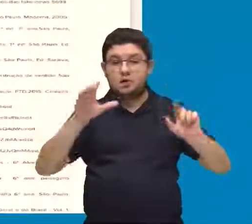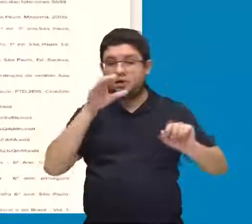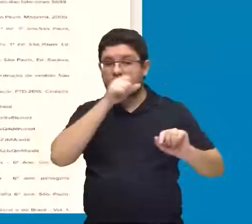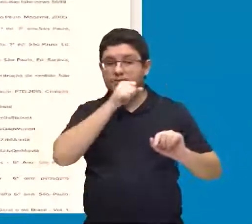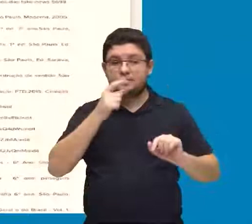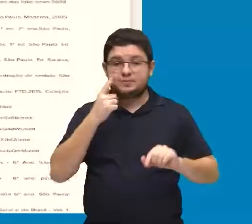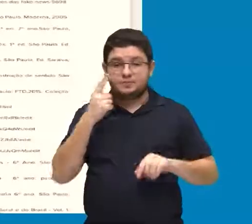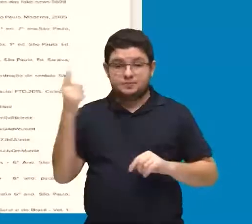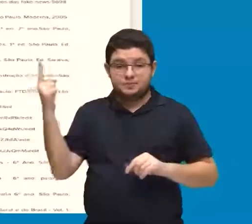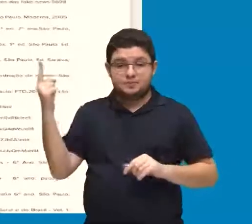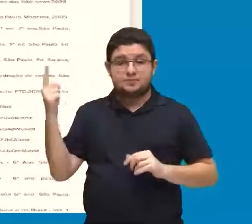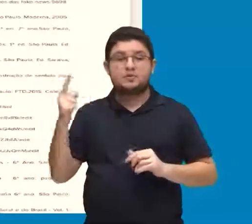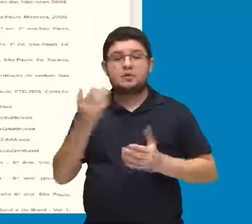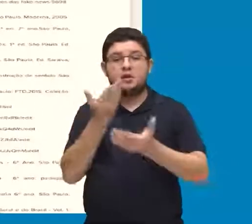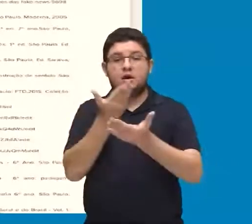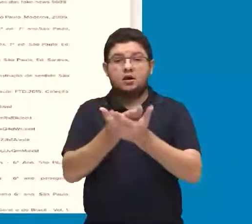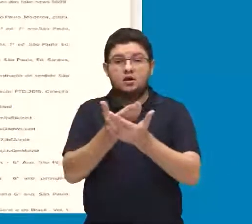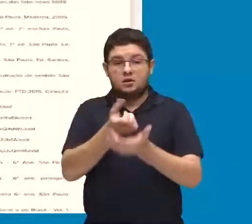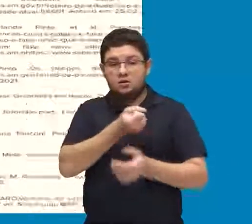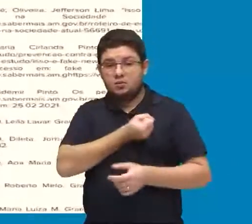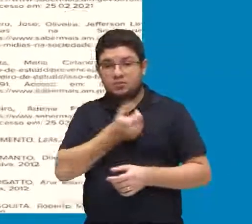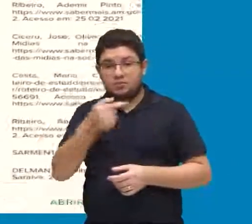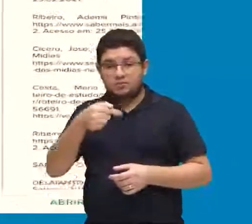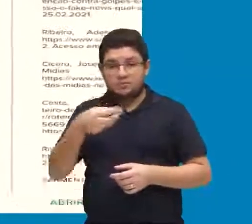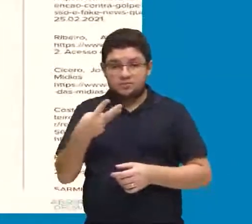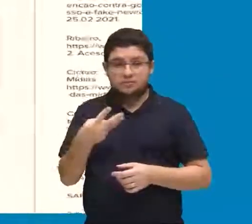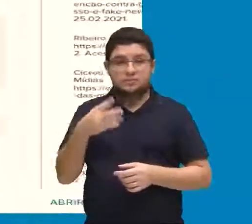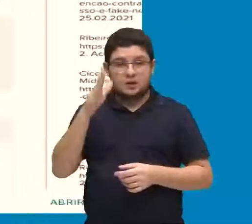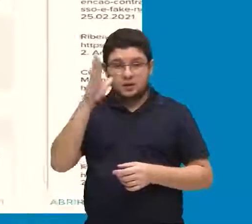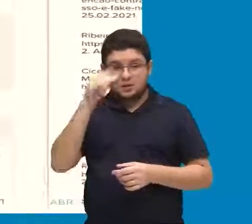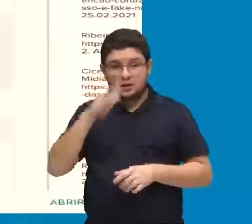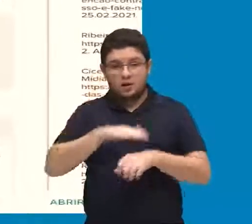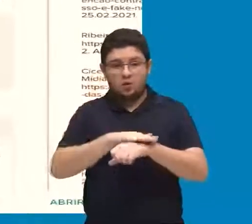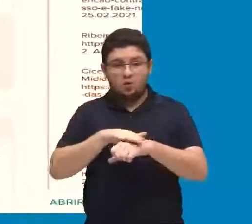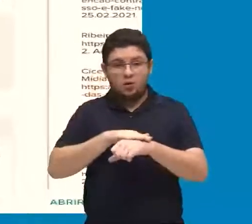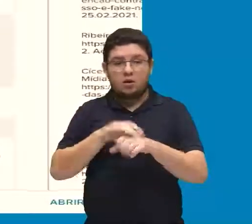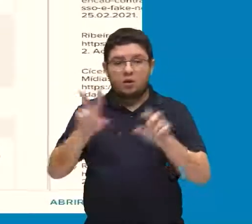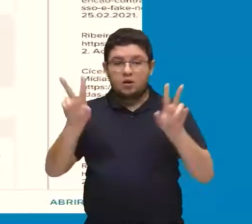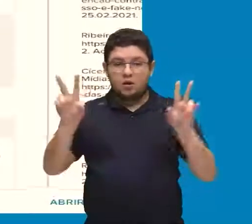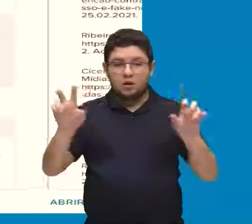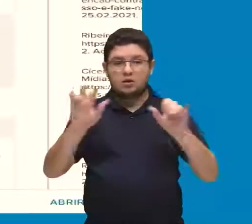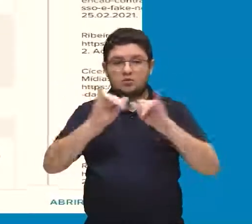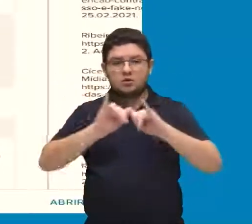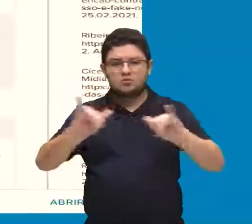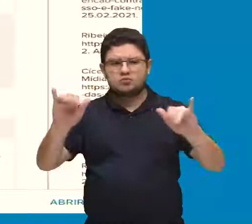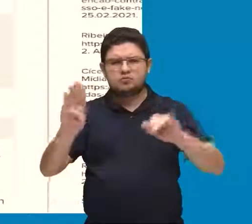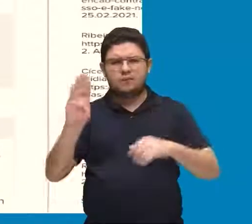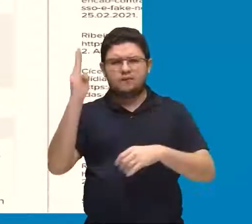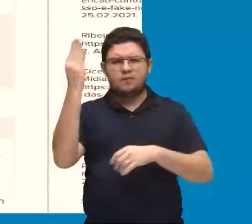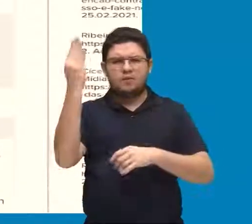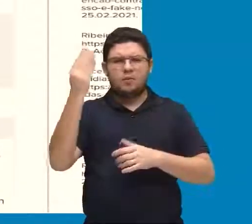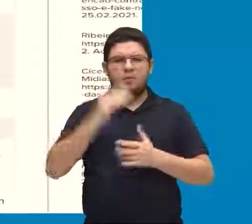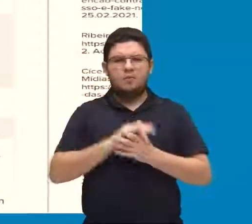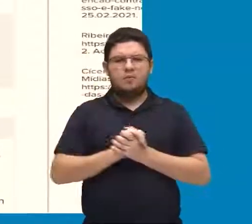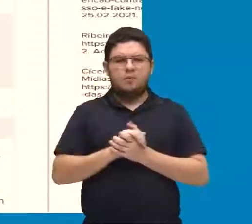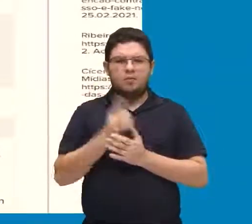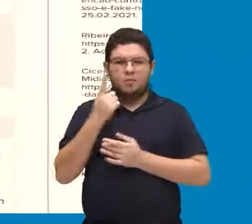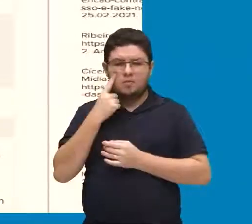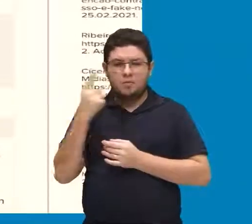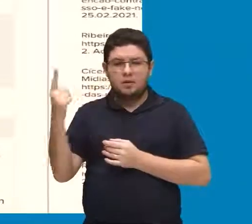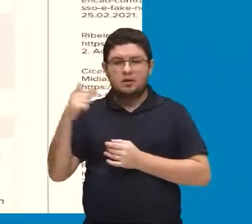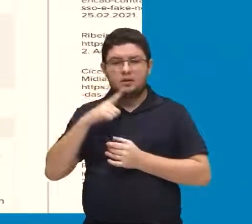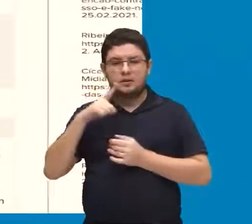nossa aula 73 com Espia Essa Conversa falando sobre fake news. A gente traz para vocês